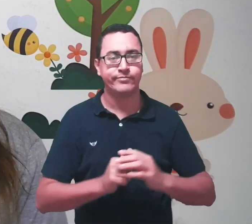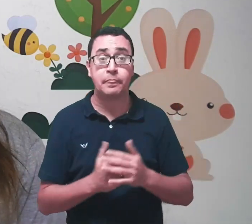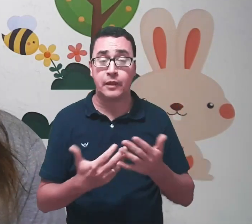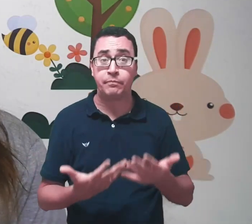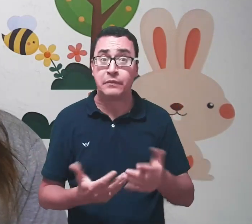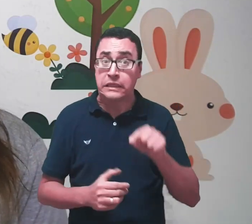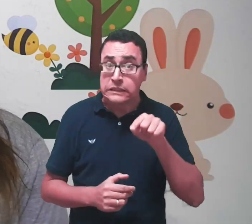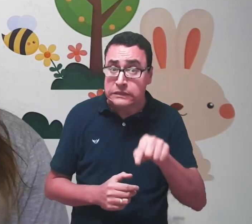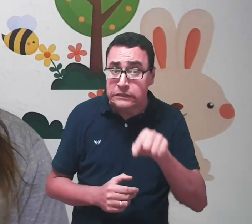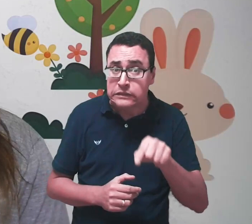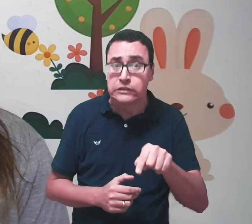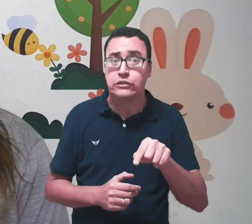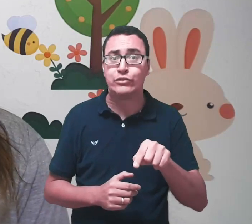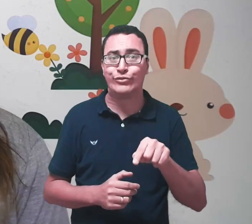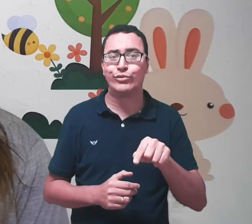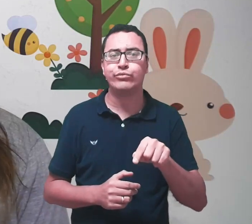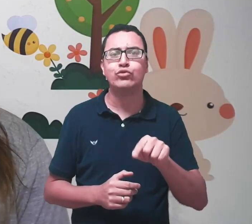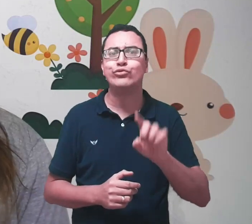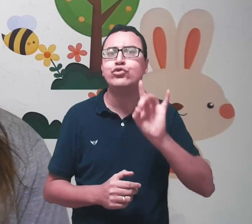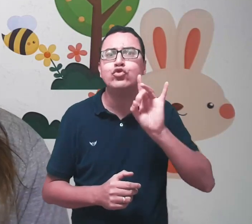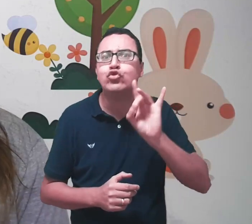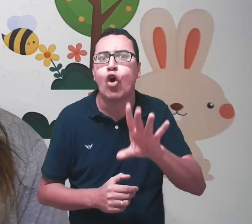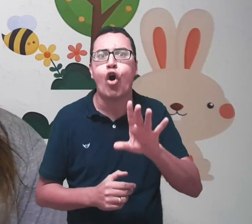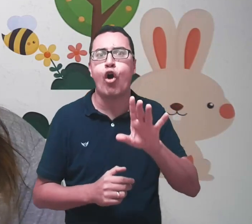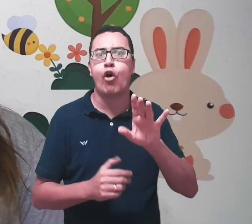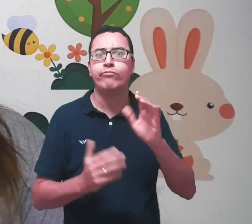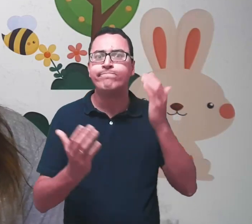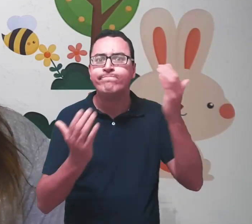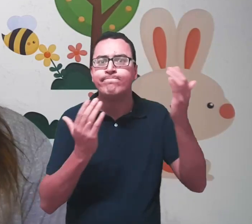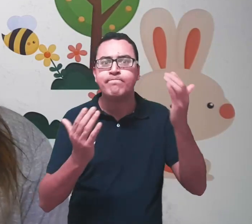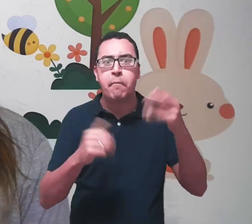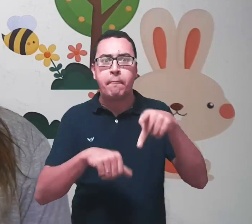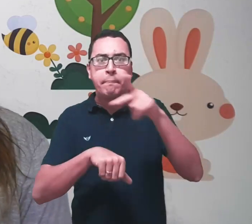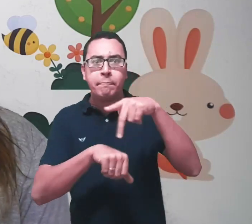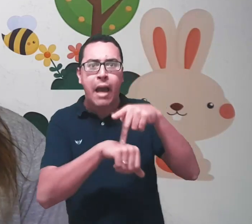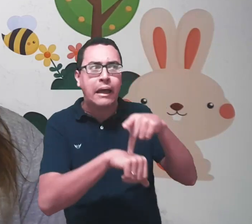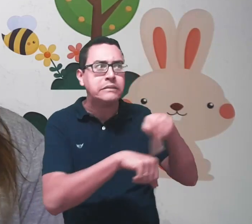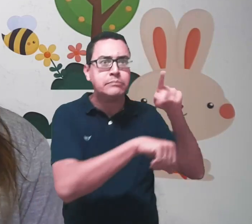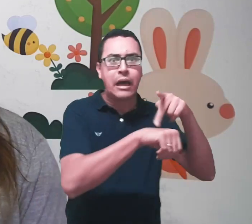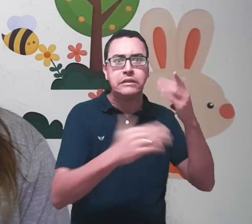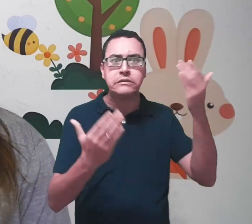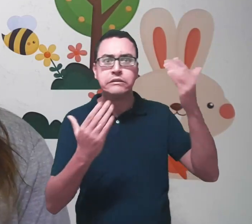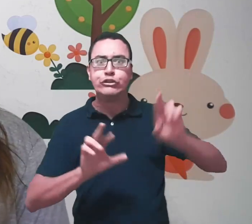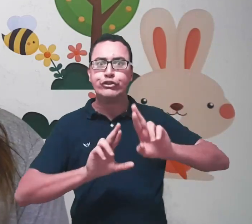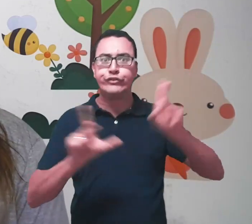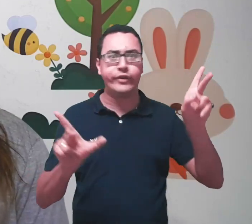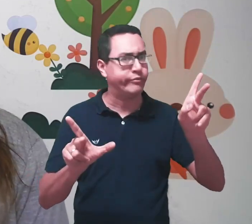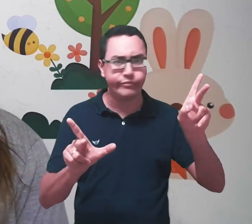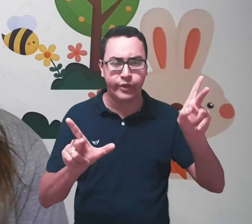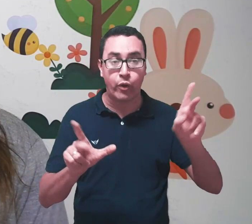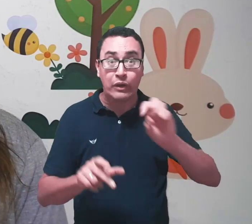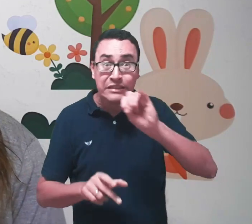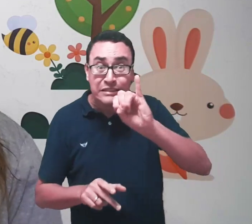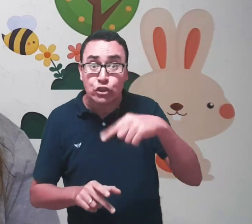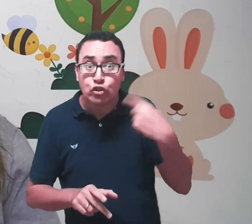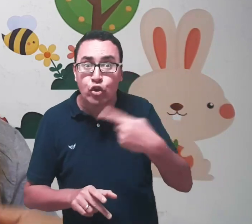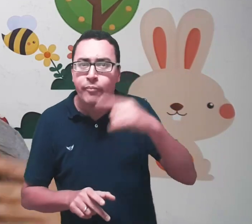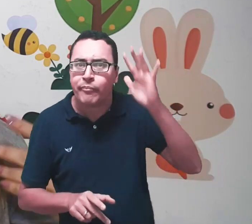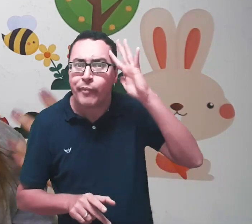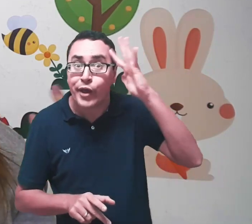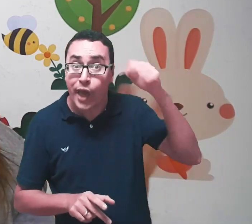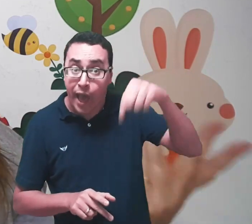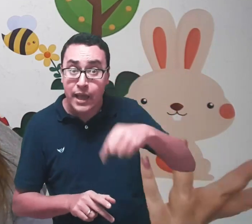relacionado apenas a países diferentes. Porque se nós pensarmos no que nós comemos aqui no Brasil e o